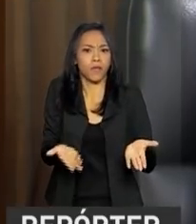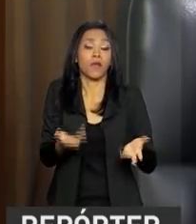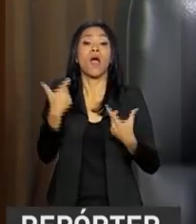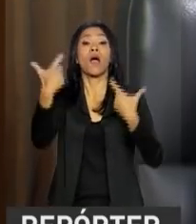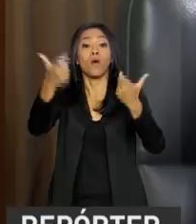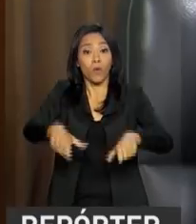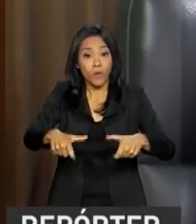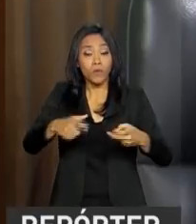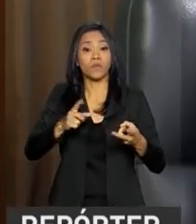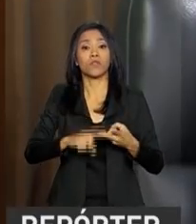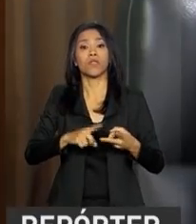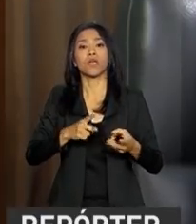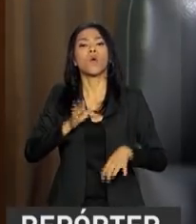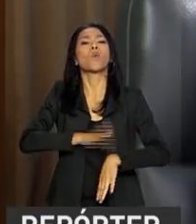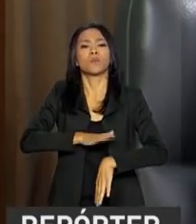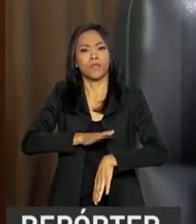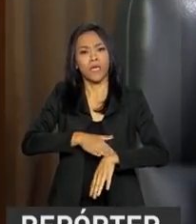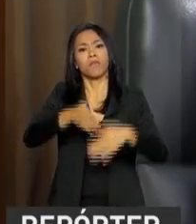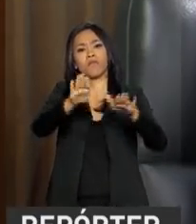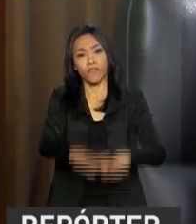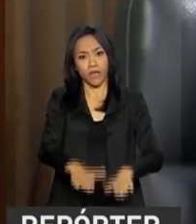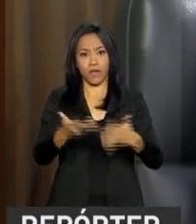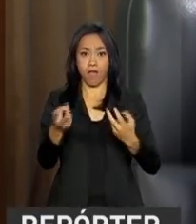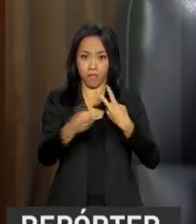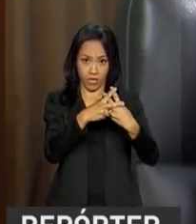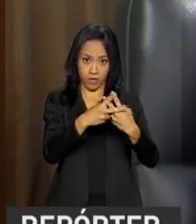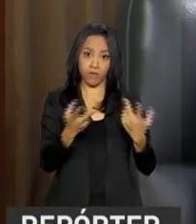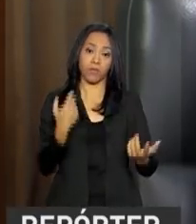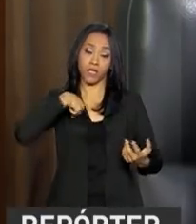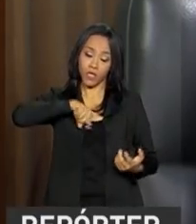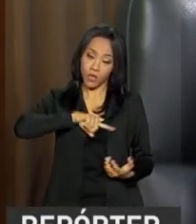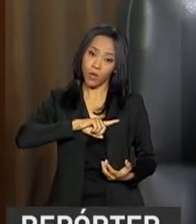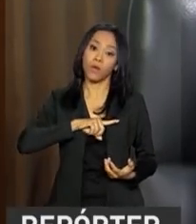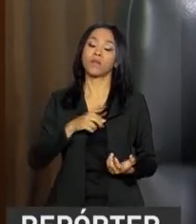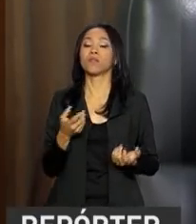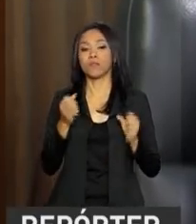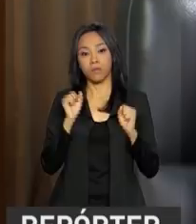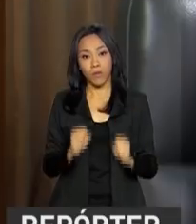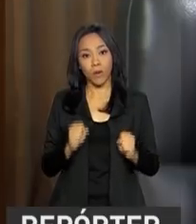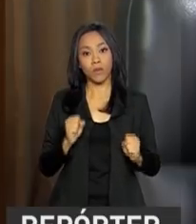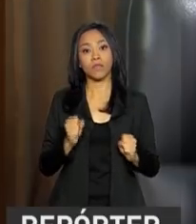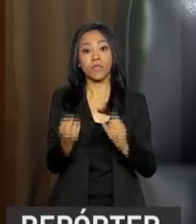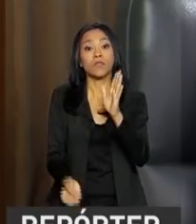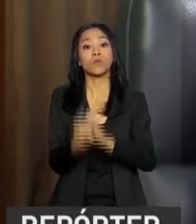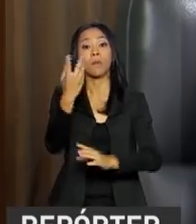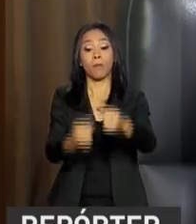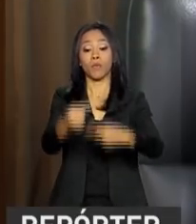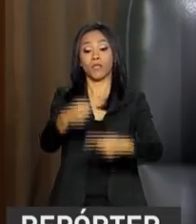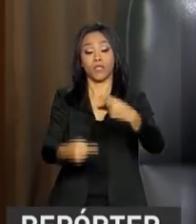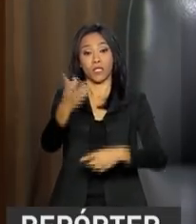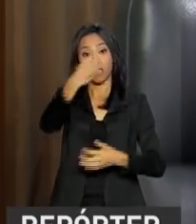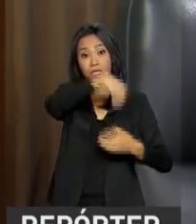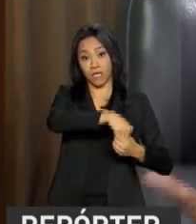está quanto tempo ele ainda deverá permanecer ali pra que a gente então possa estabelecer políticas públicas tanto do